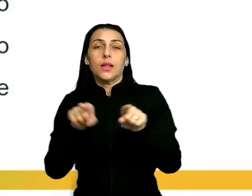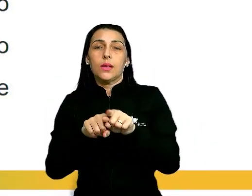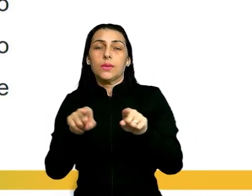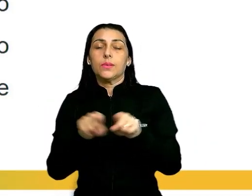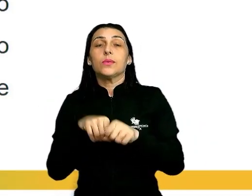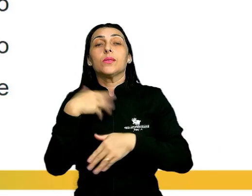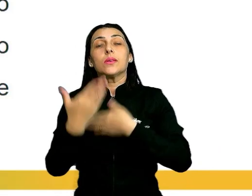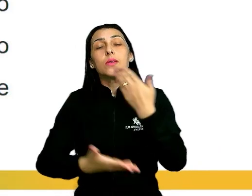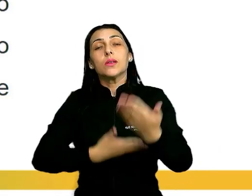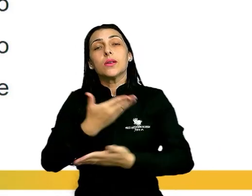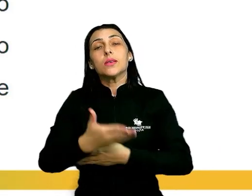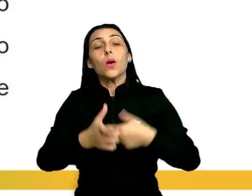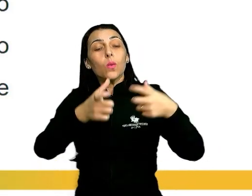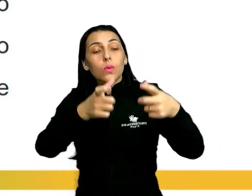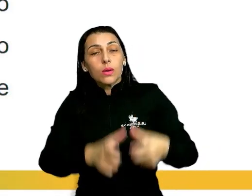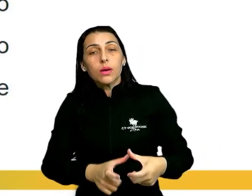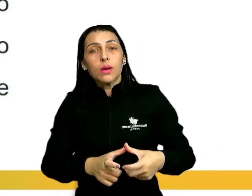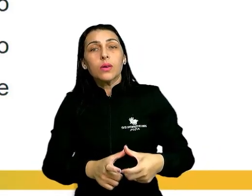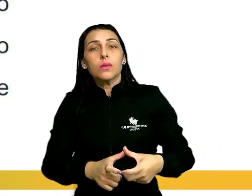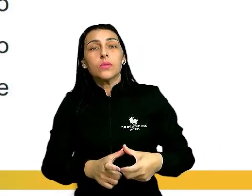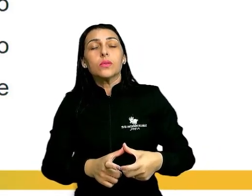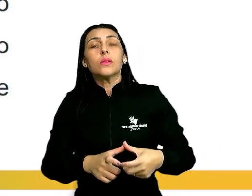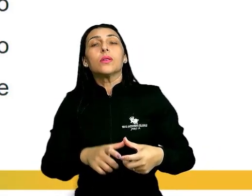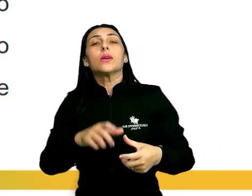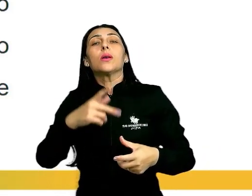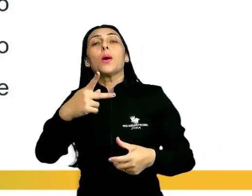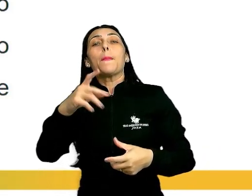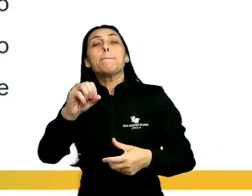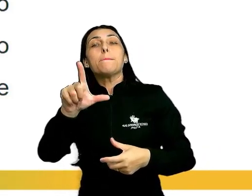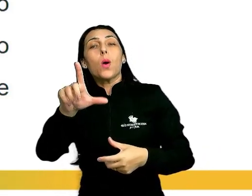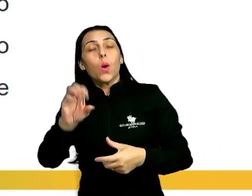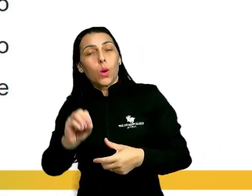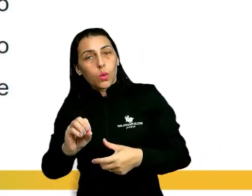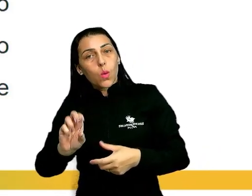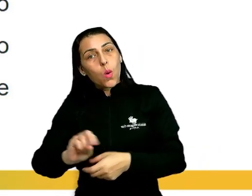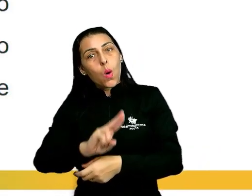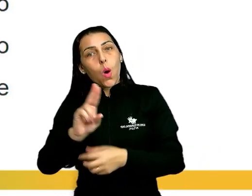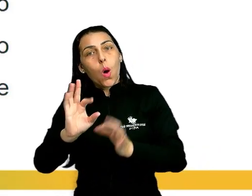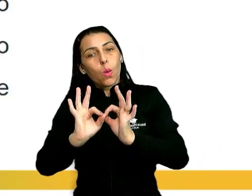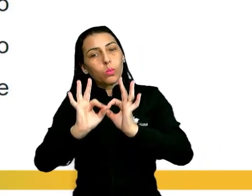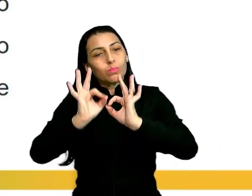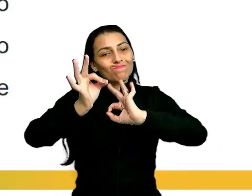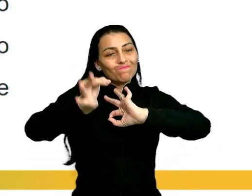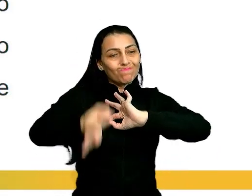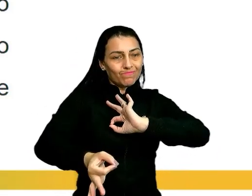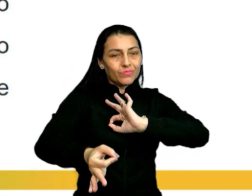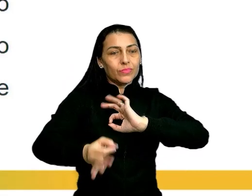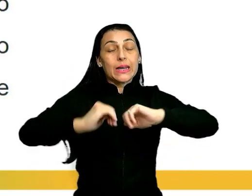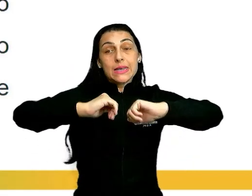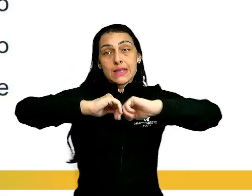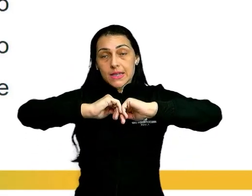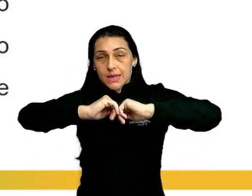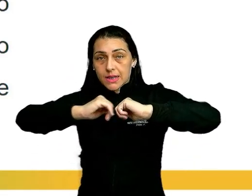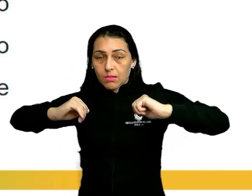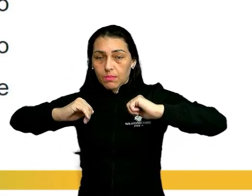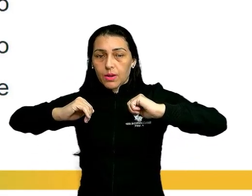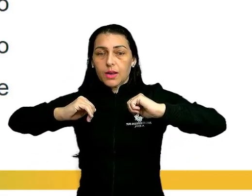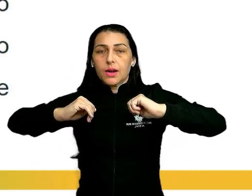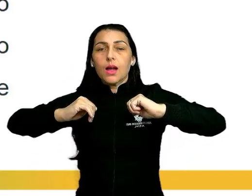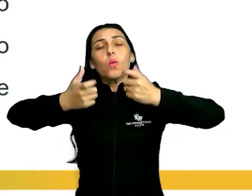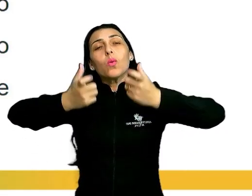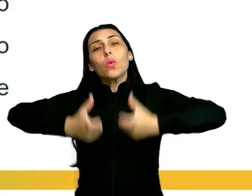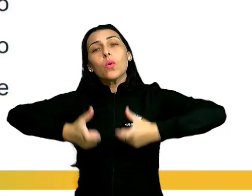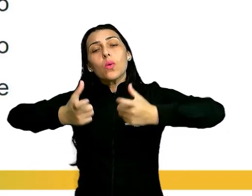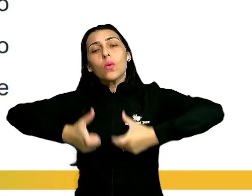a um determinado ponto que nós vamos chamar de polo ou pela distância que vai separar o